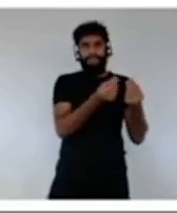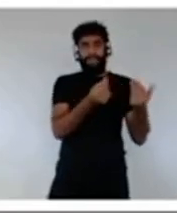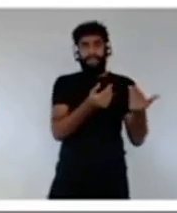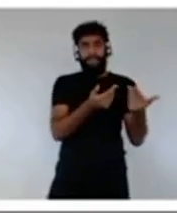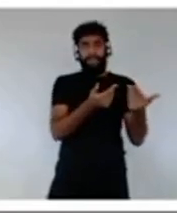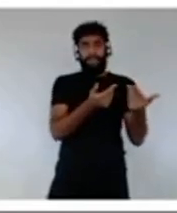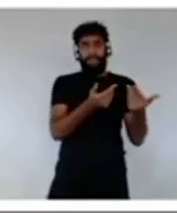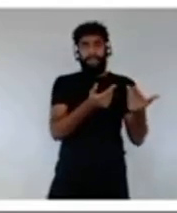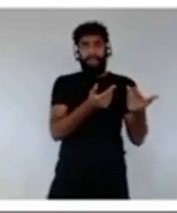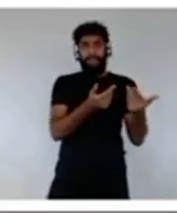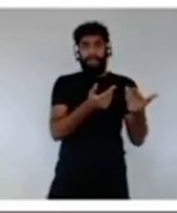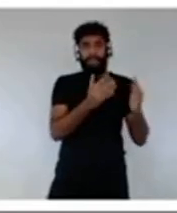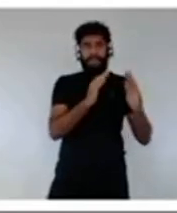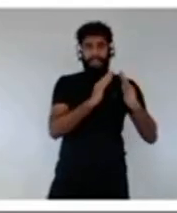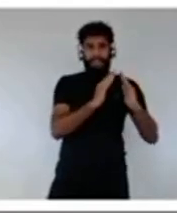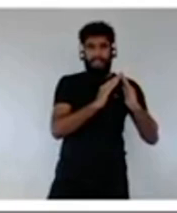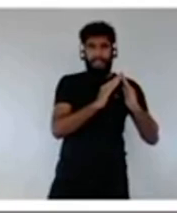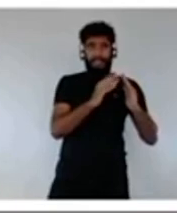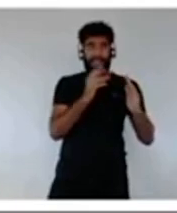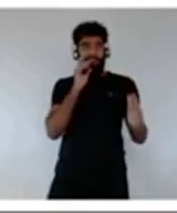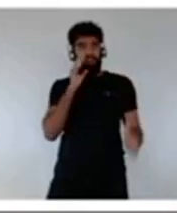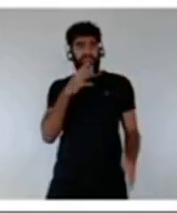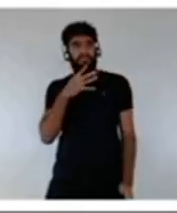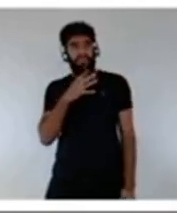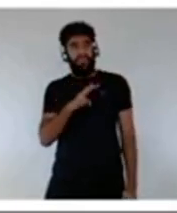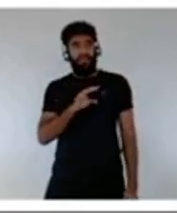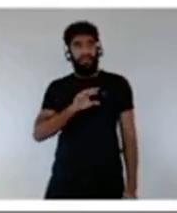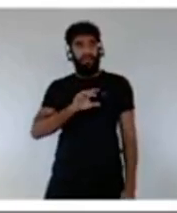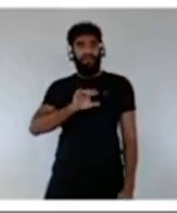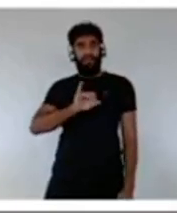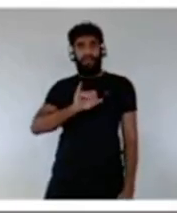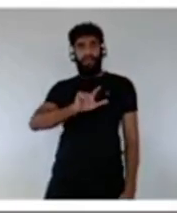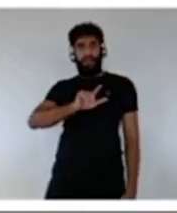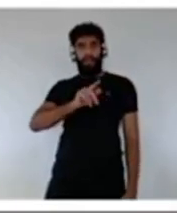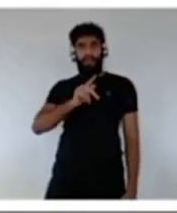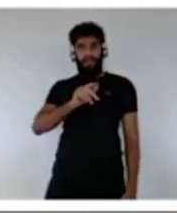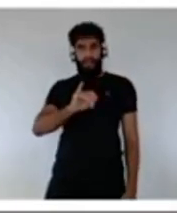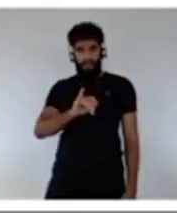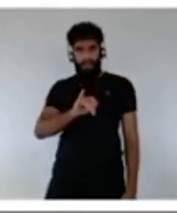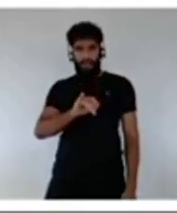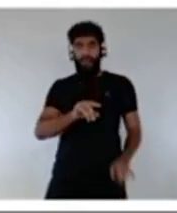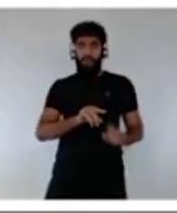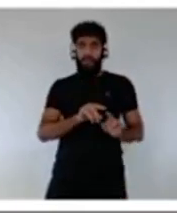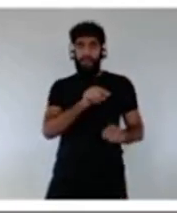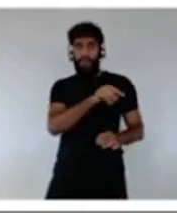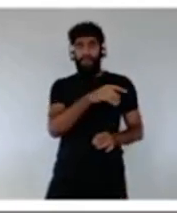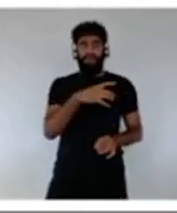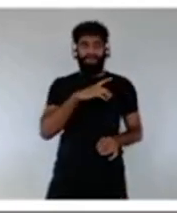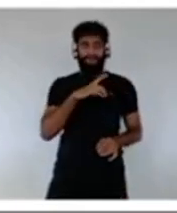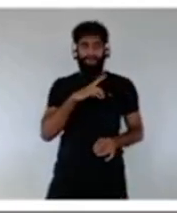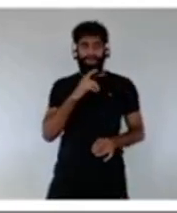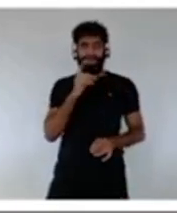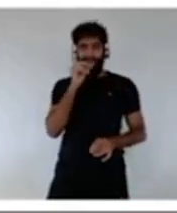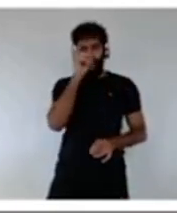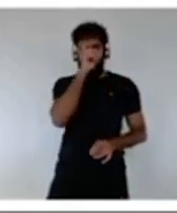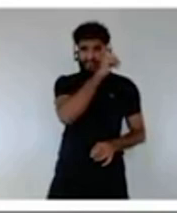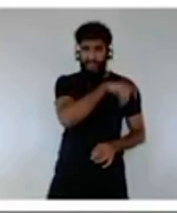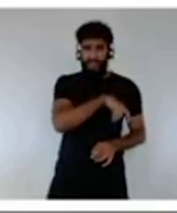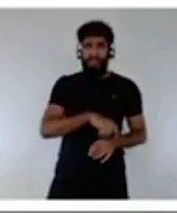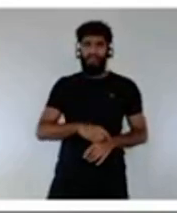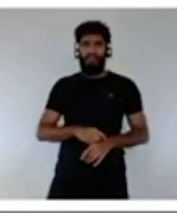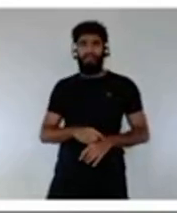uma LPI disponível ou porque não acharam que a LPI seria a melhor opção, mas que estão com dificuldades? Quantos cuidadores